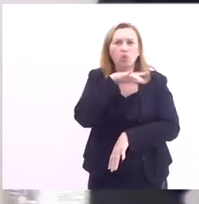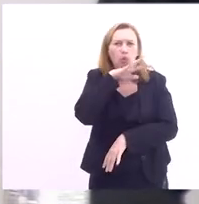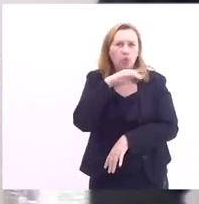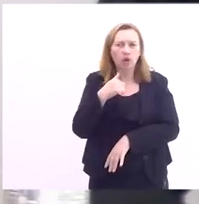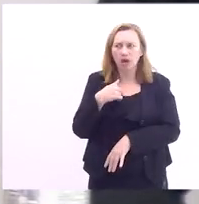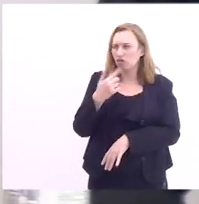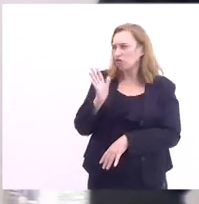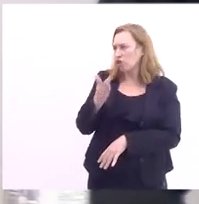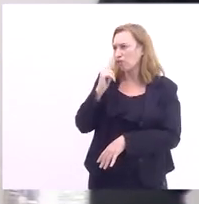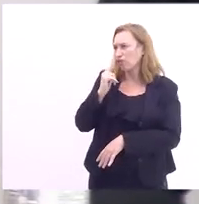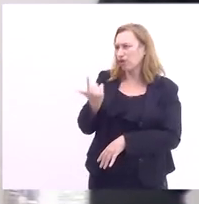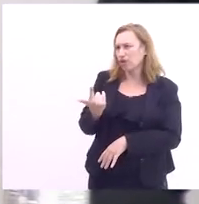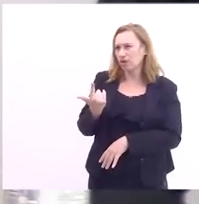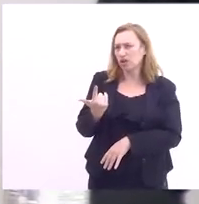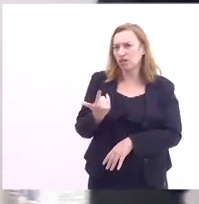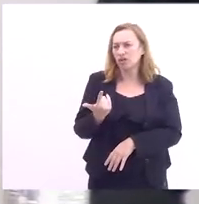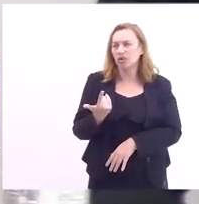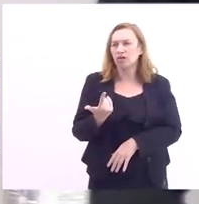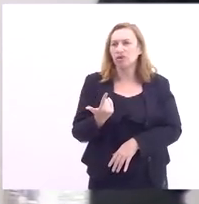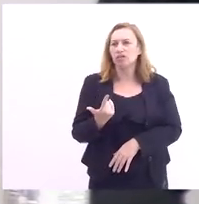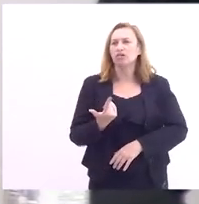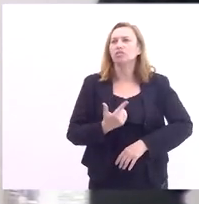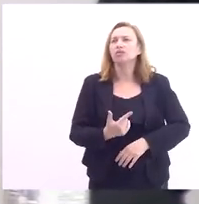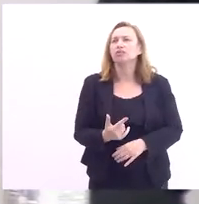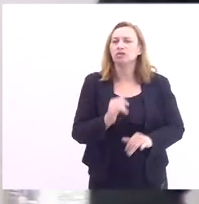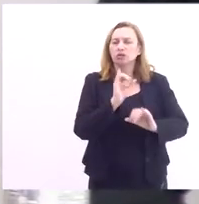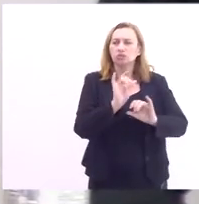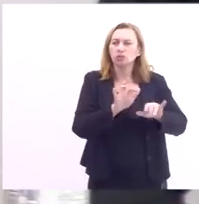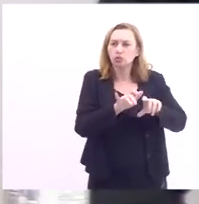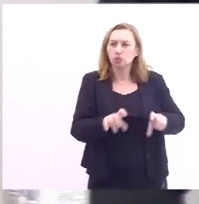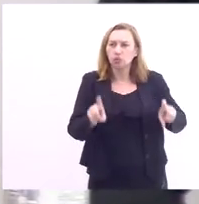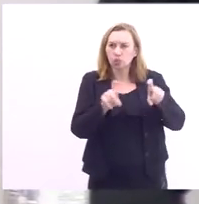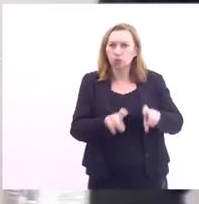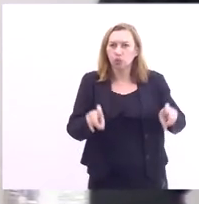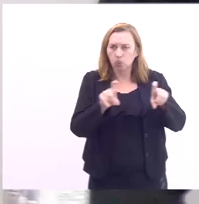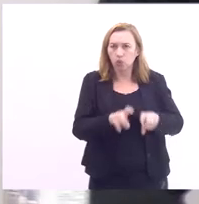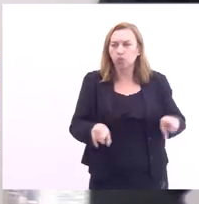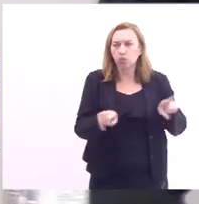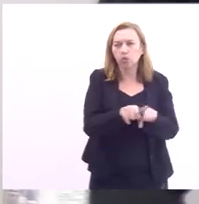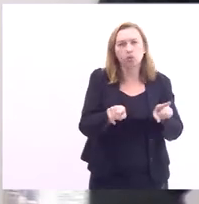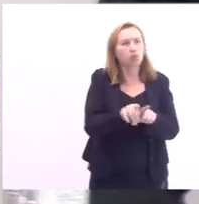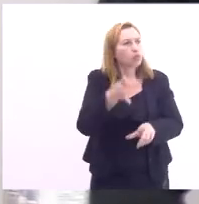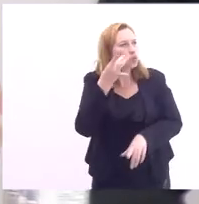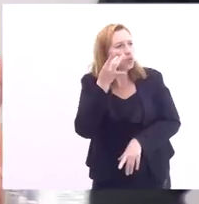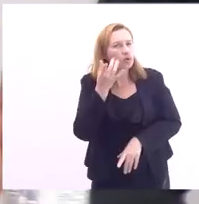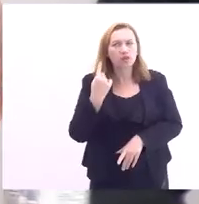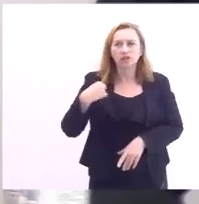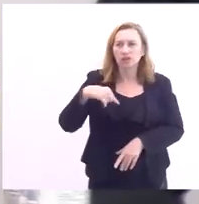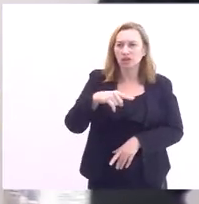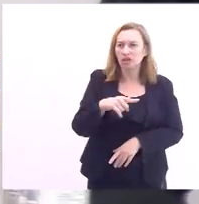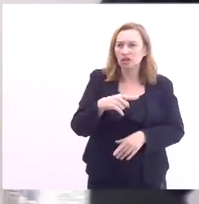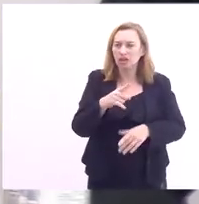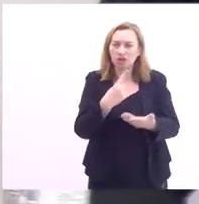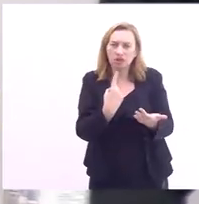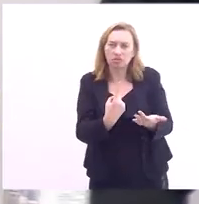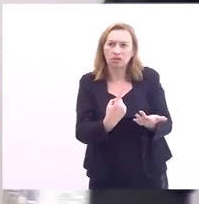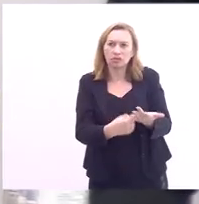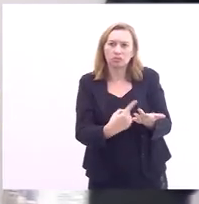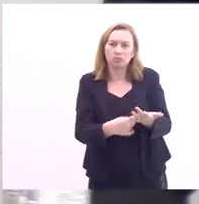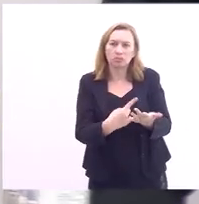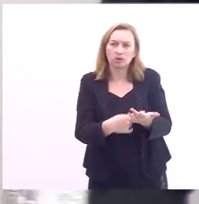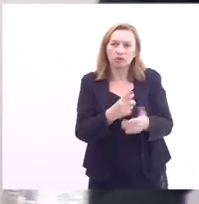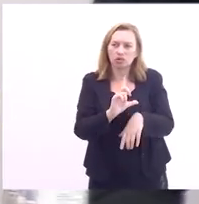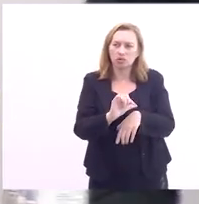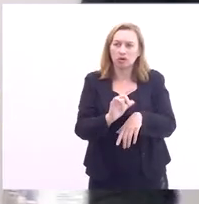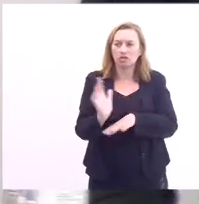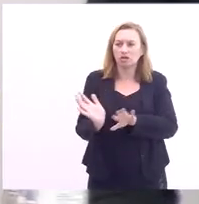disso. Tanto do lado da informática quanto do lado presidencial e o fato de você ter que ir a agendamento. Então, vamos a